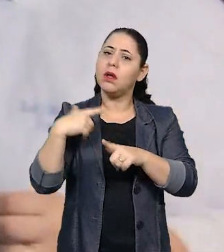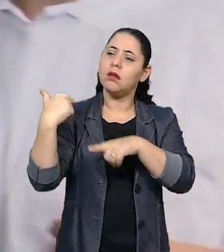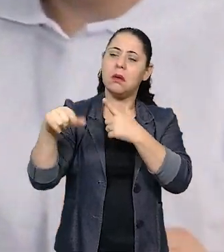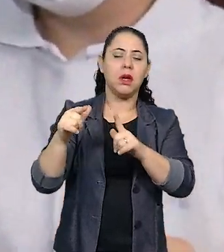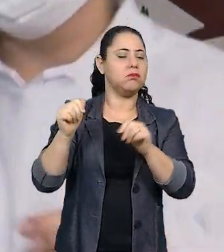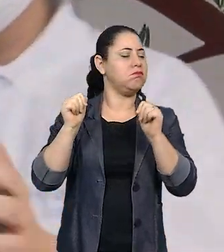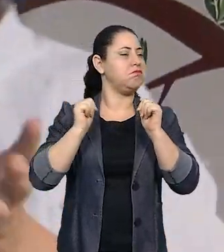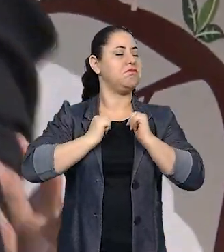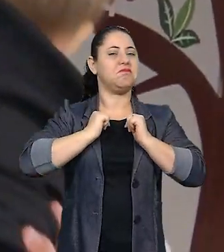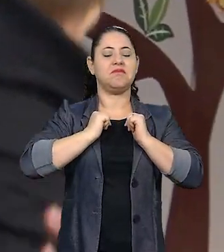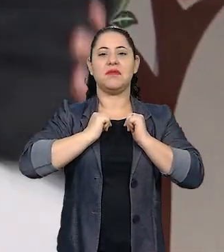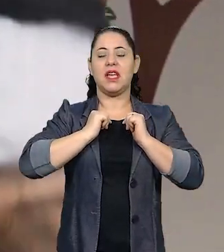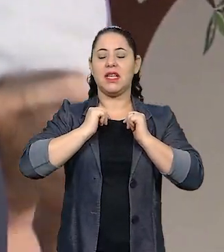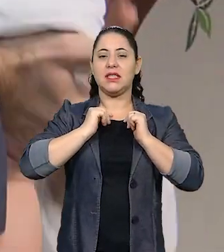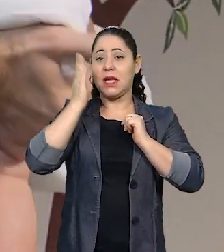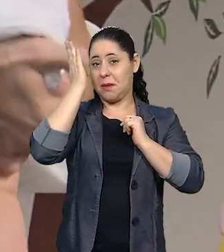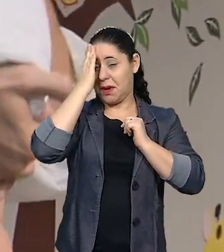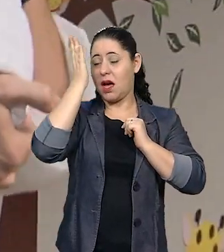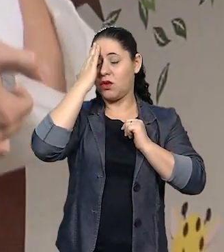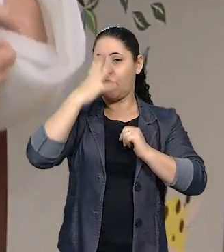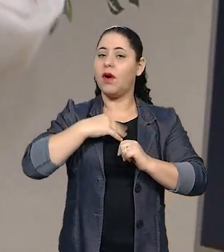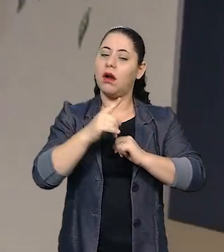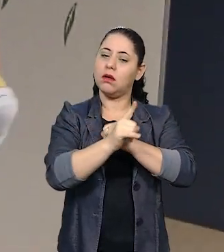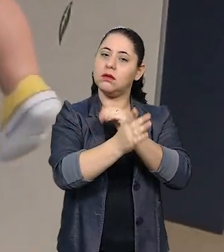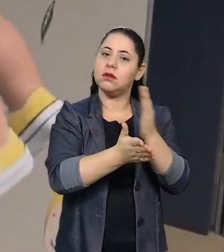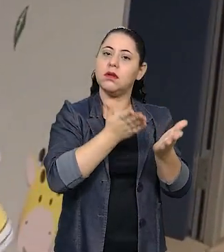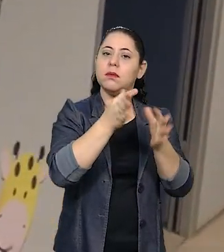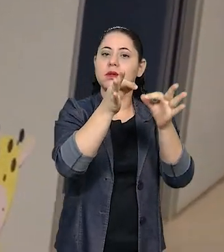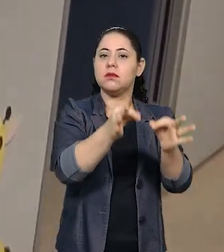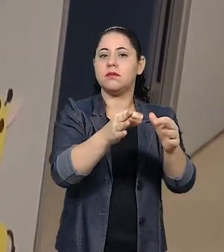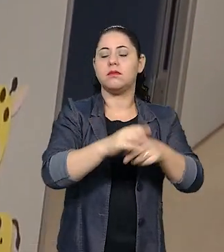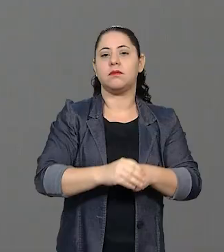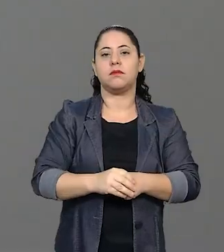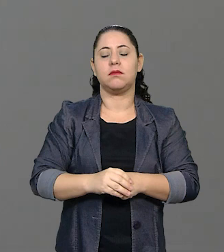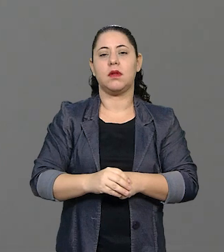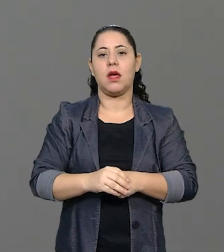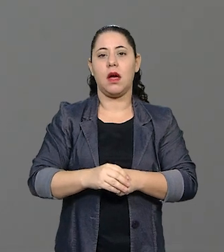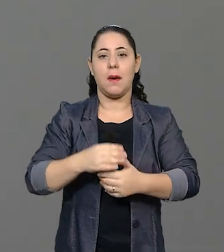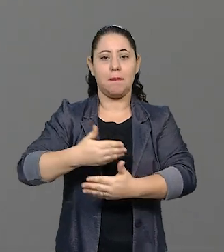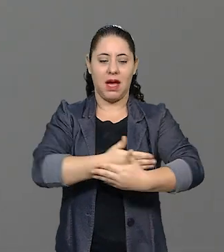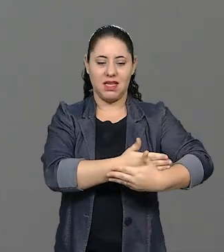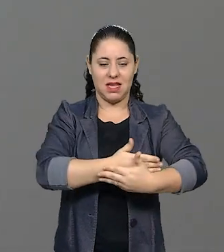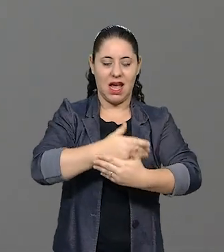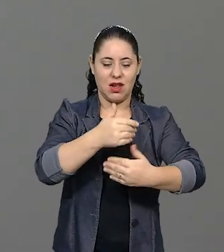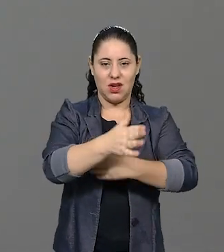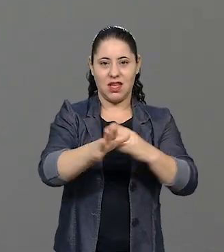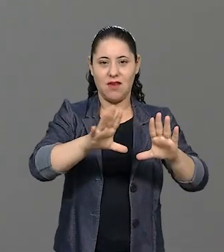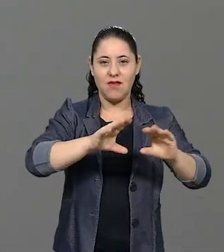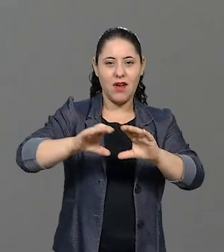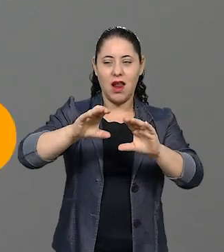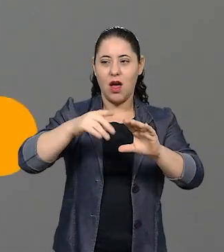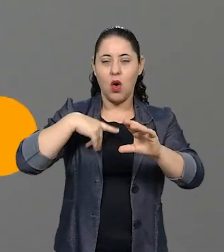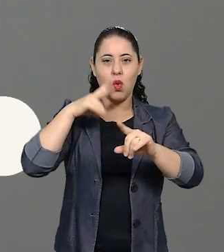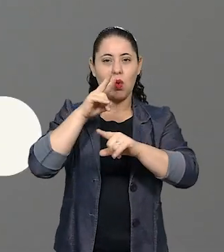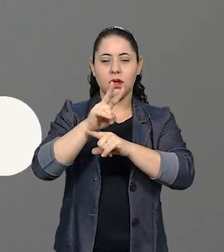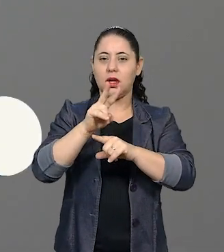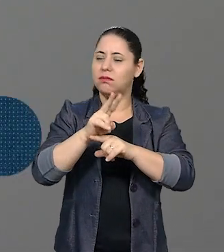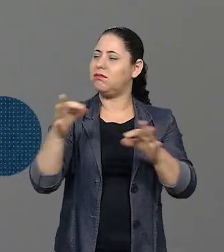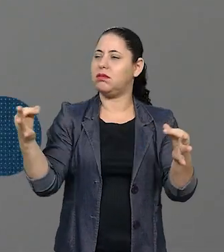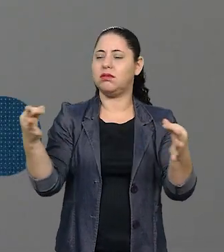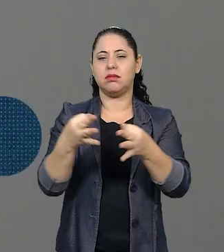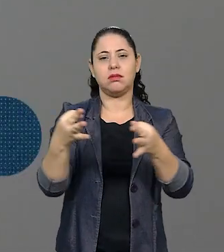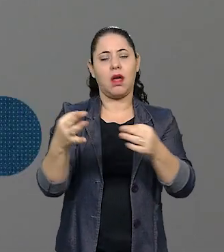bebê. Entrou com 6 meses de vida e o pai acha bom até, porque pode trabalhar numa boa, sabendo que o filho